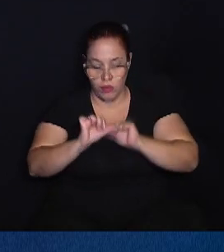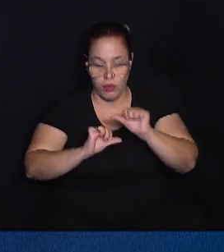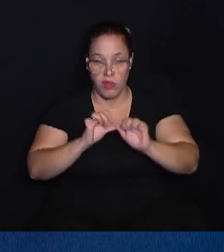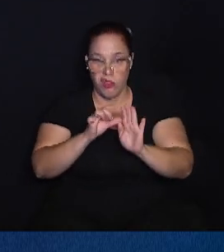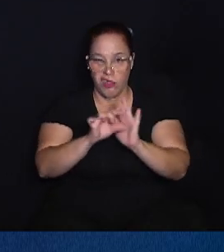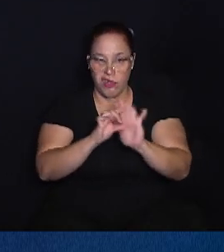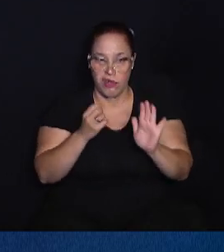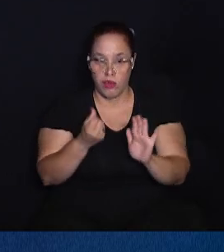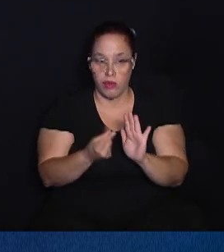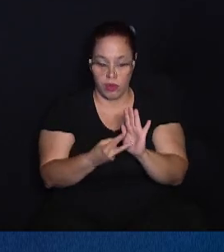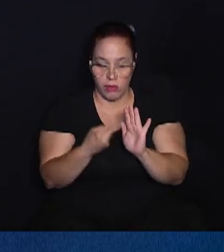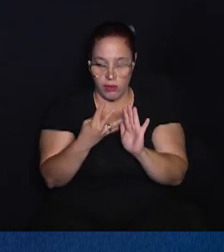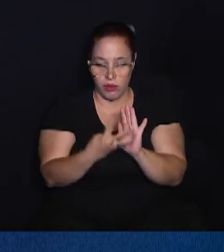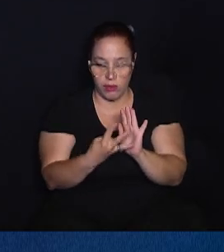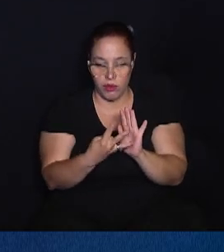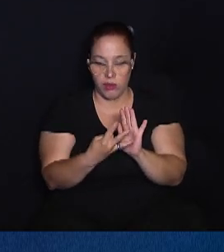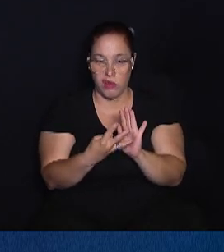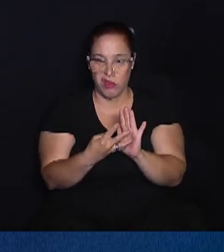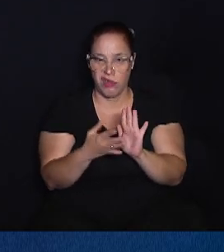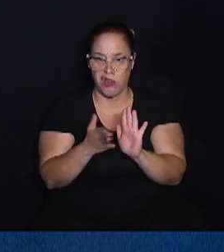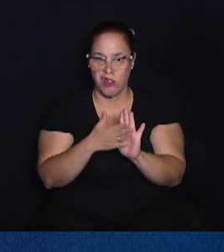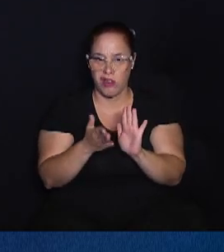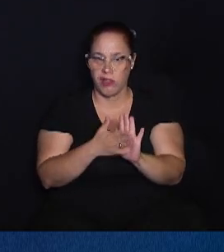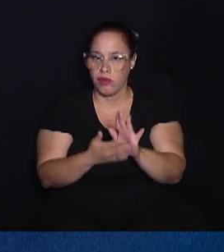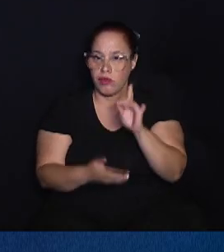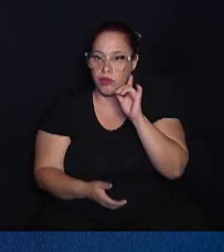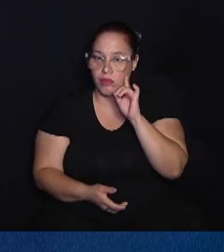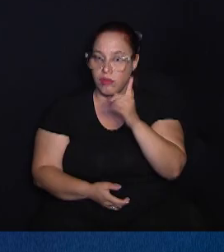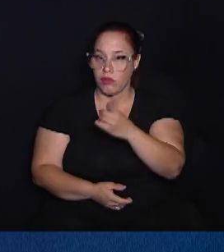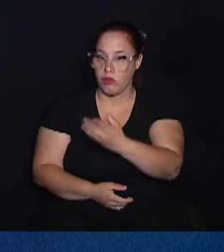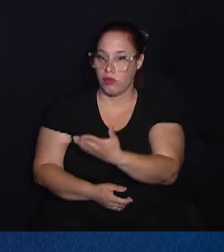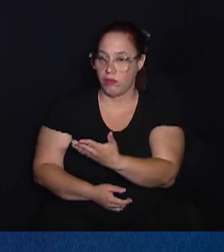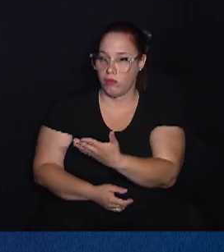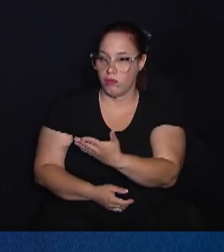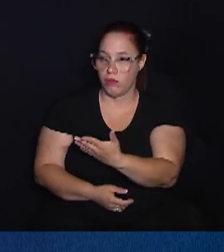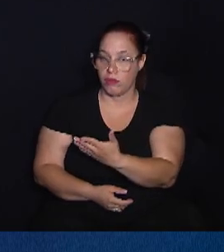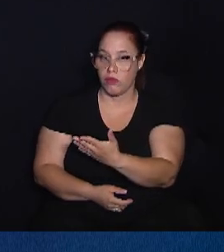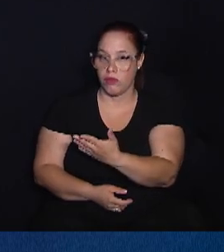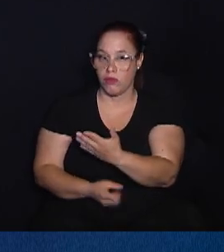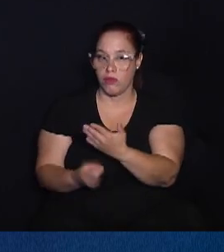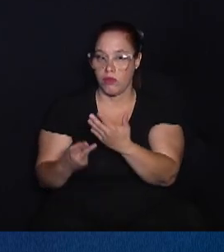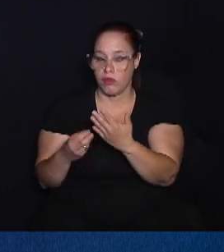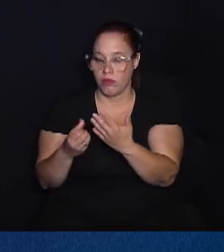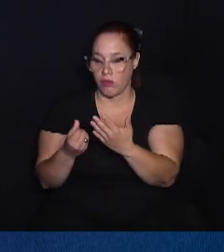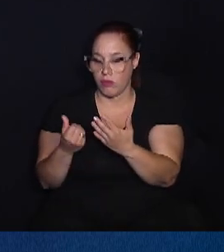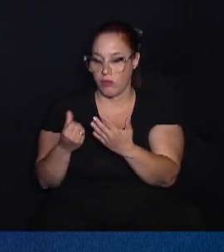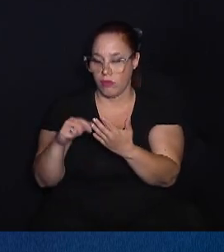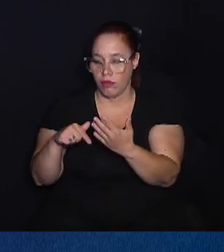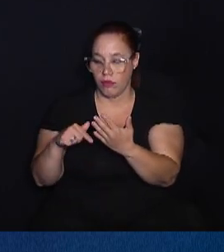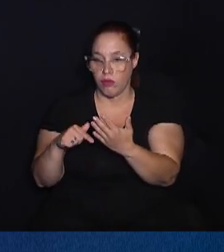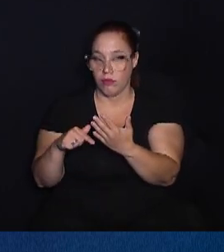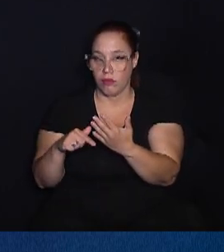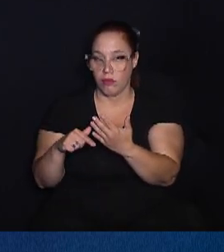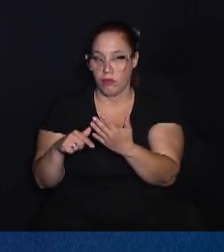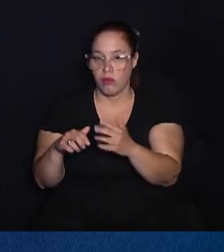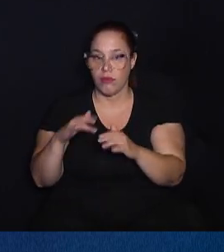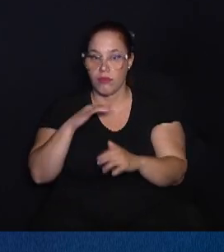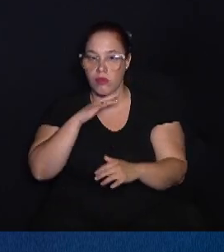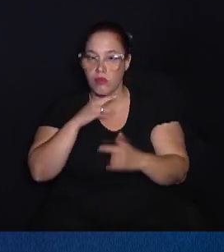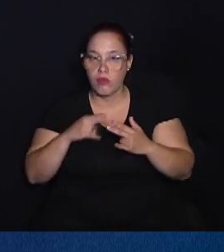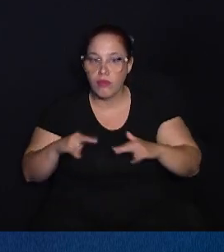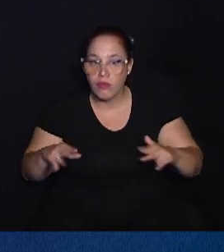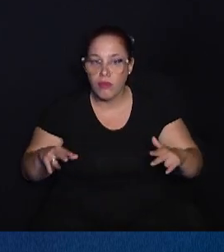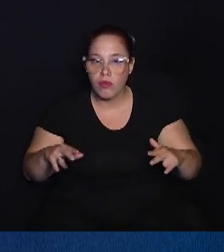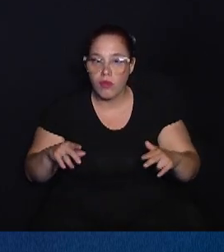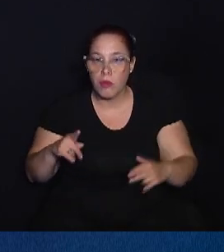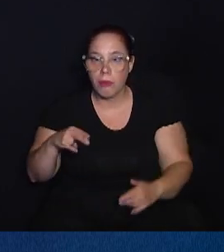texto alterou a redação do artigo 24 do estatuto de proteção animal de 2017 sobre a